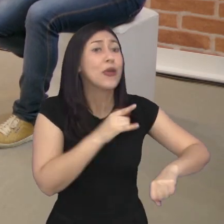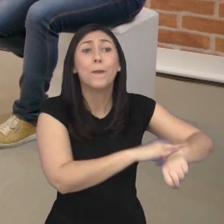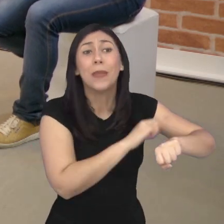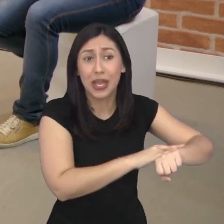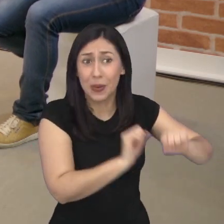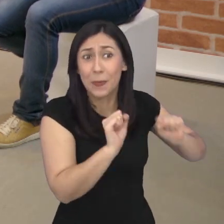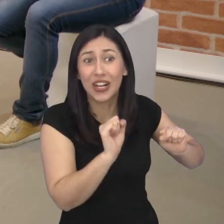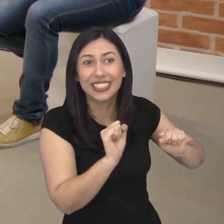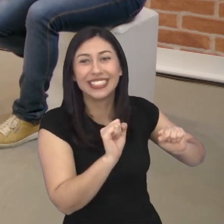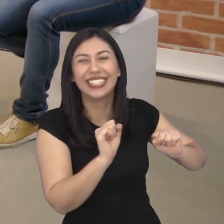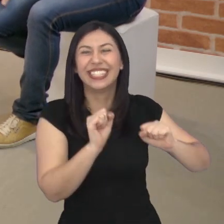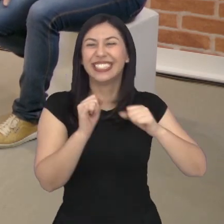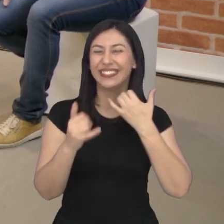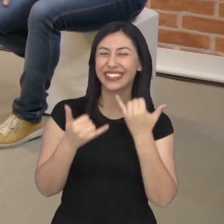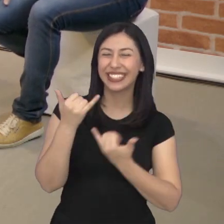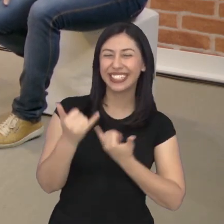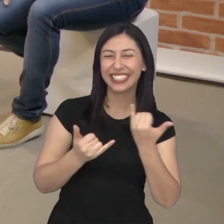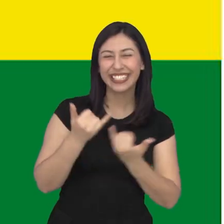Não, tem que ir no banheiro.